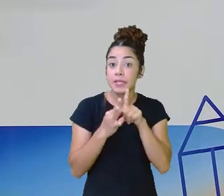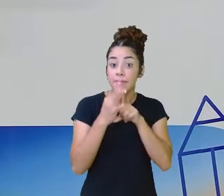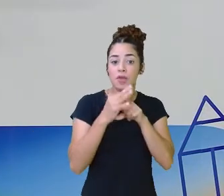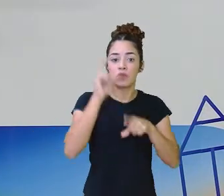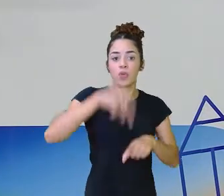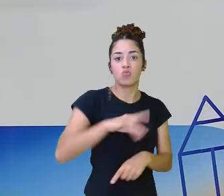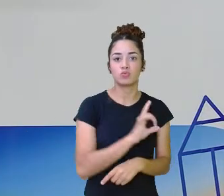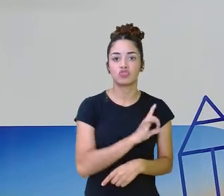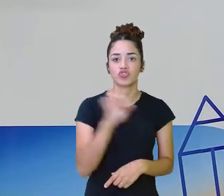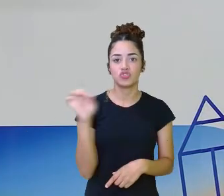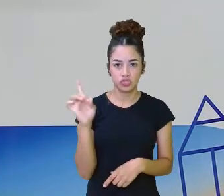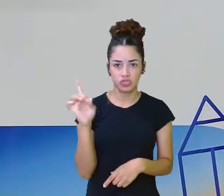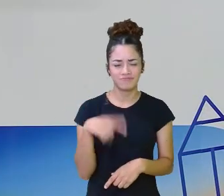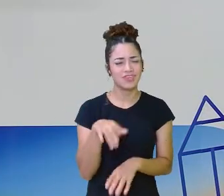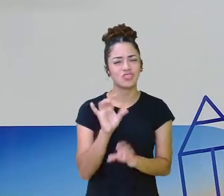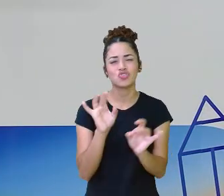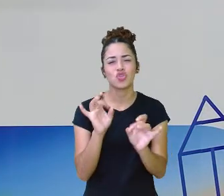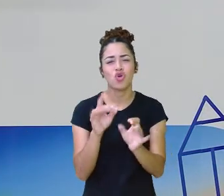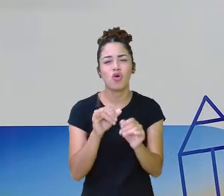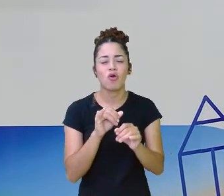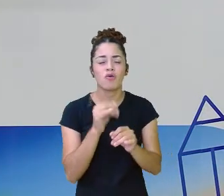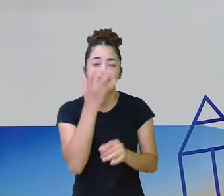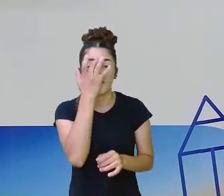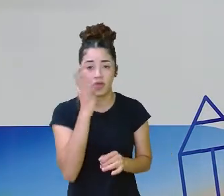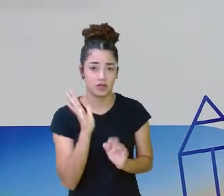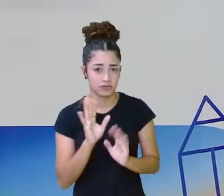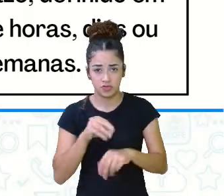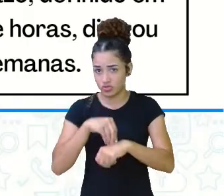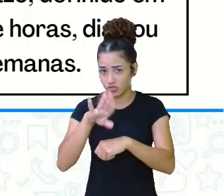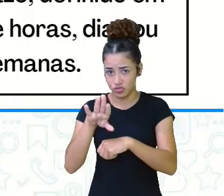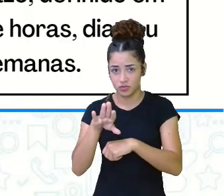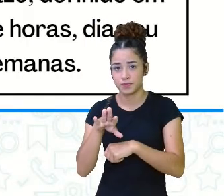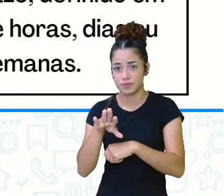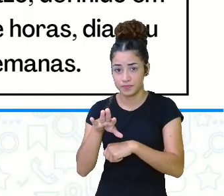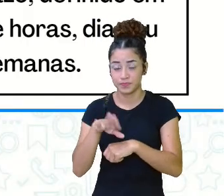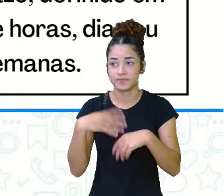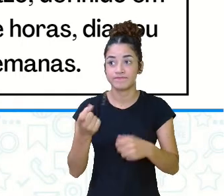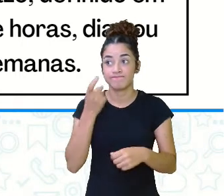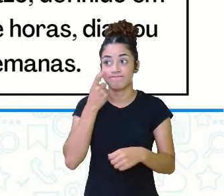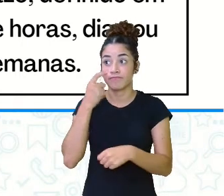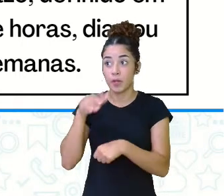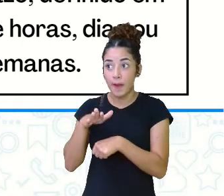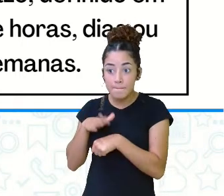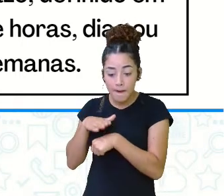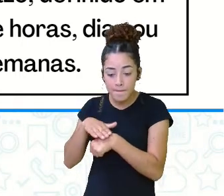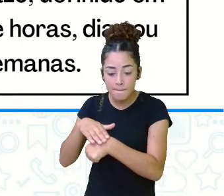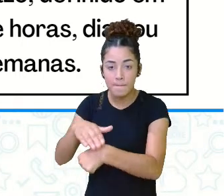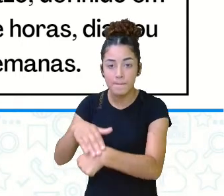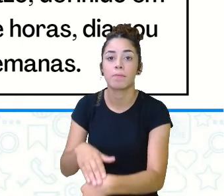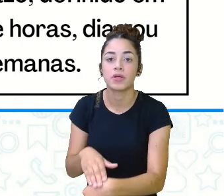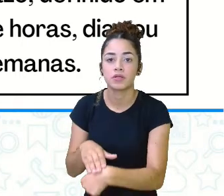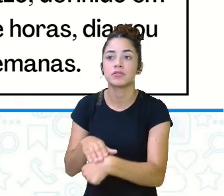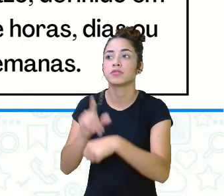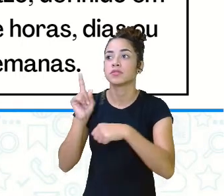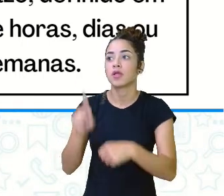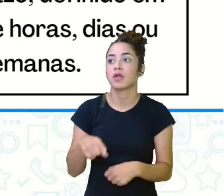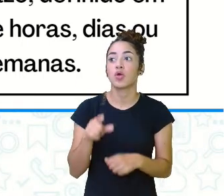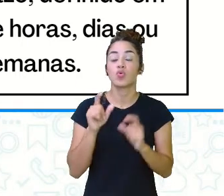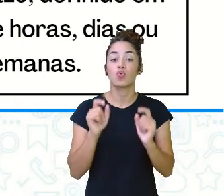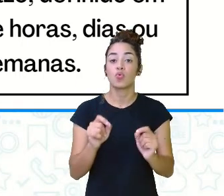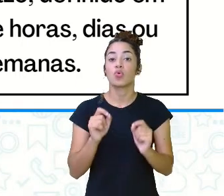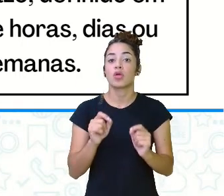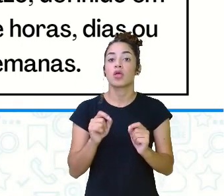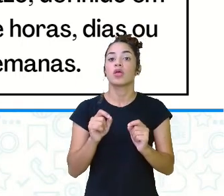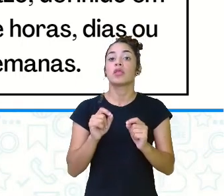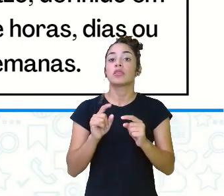um dia, para facilitar melhor o seu entendimento, tá certo? Então, longo prazo, geralmente definido após 30 anos